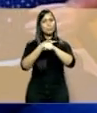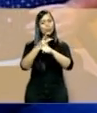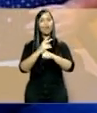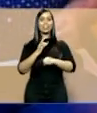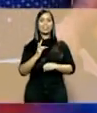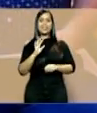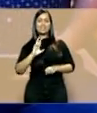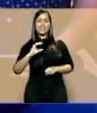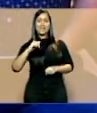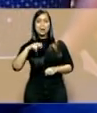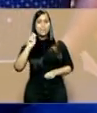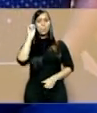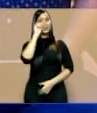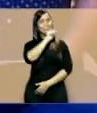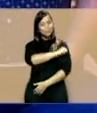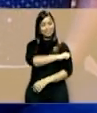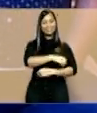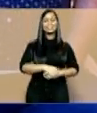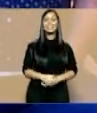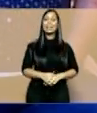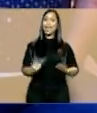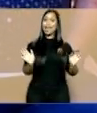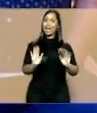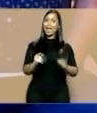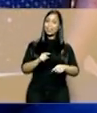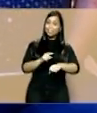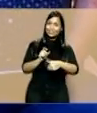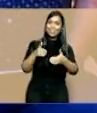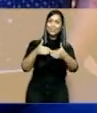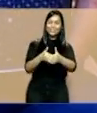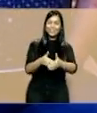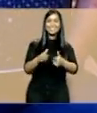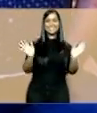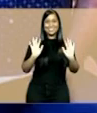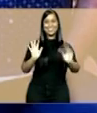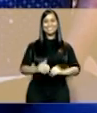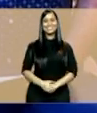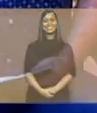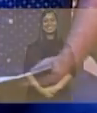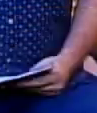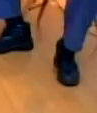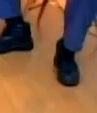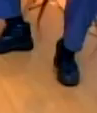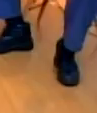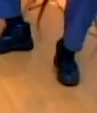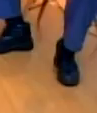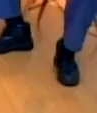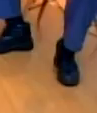TV Câmara São José do Rio Preto. Até o próximo Ponto de Vista. Até a Tchau. Tchau.